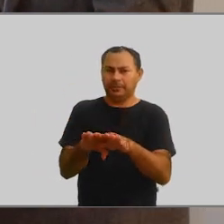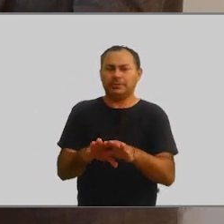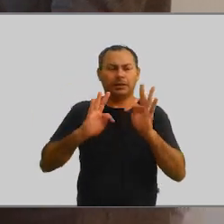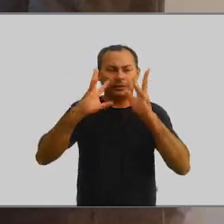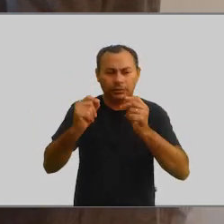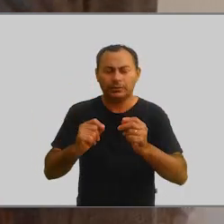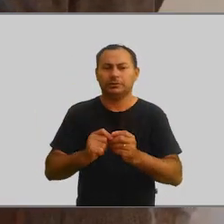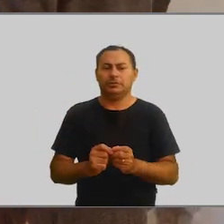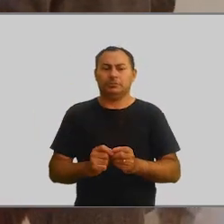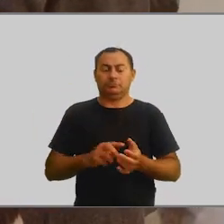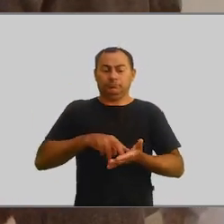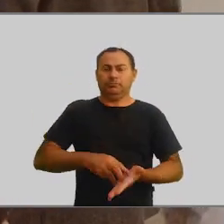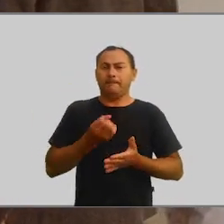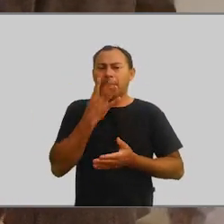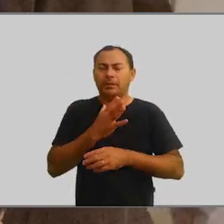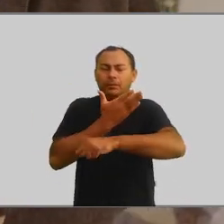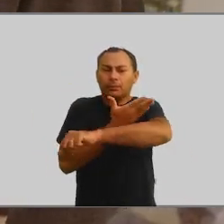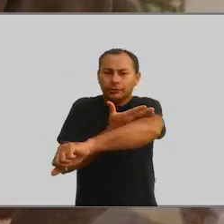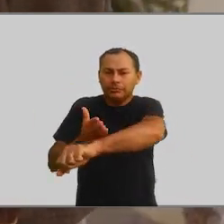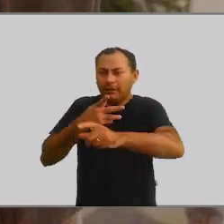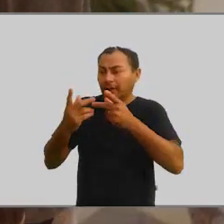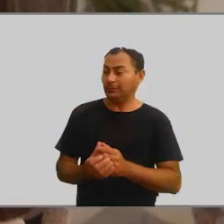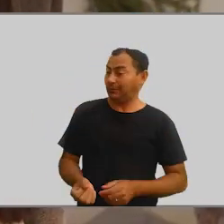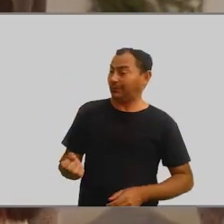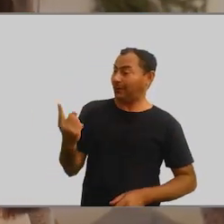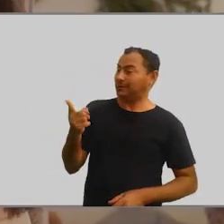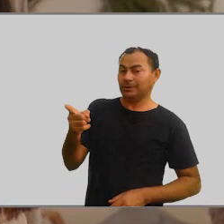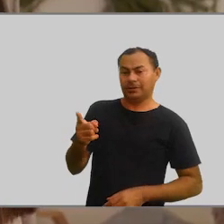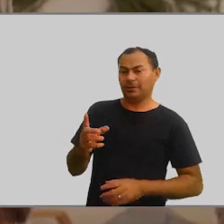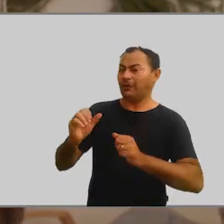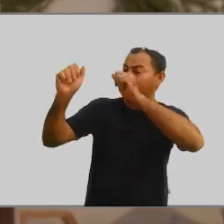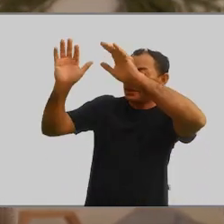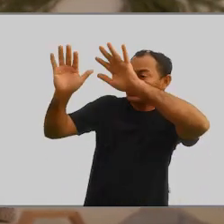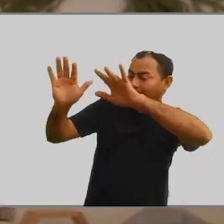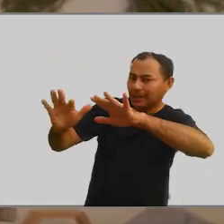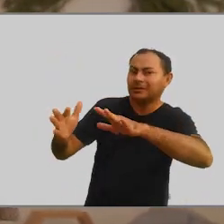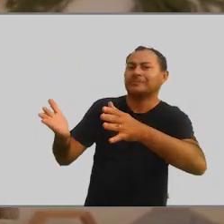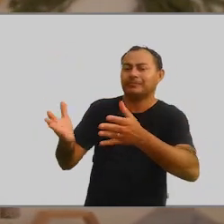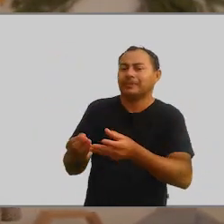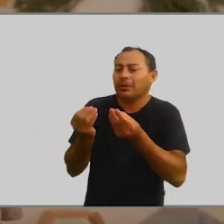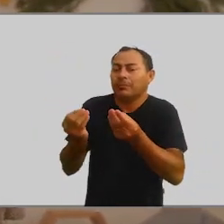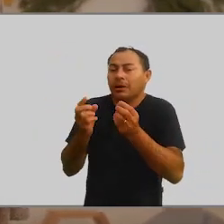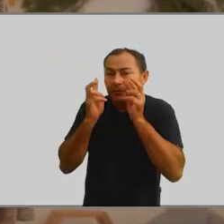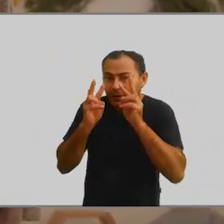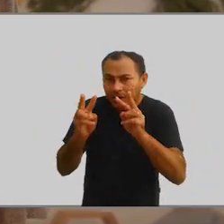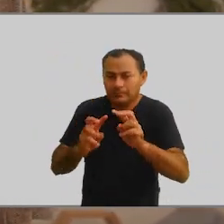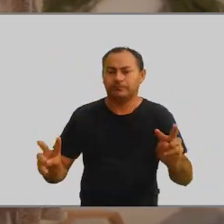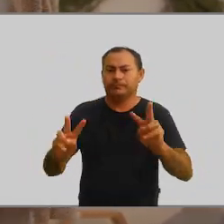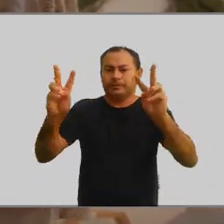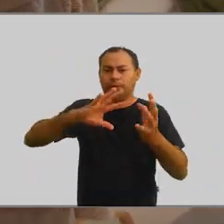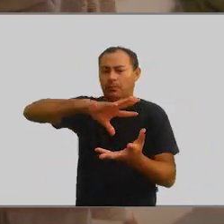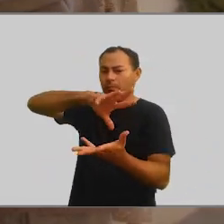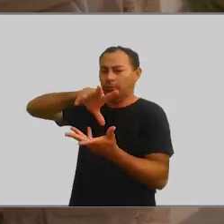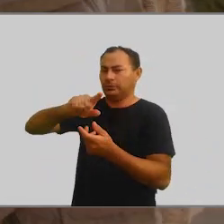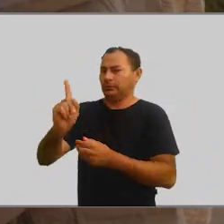também, e todos estiverem prosperando, costumamos dizer: puxa, como você foi abençoado. Como você vê, os valores